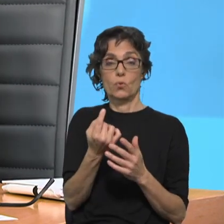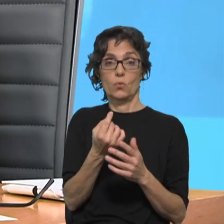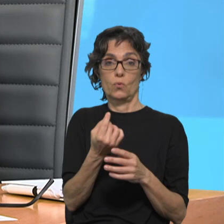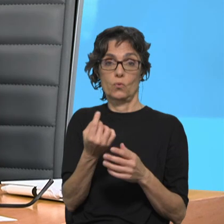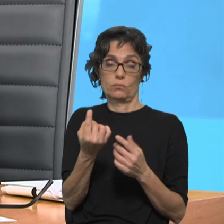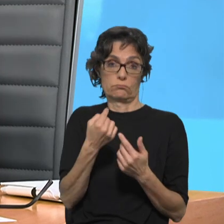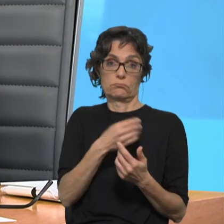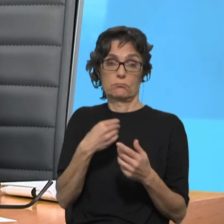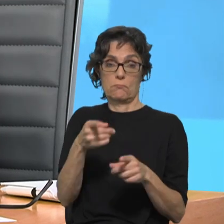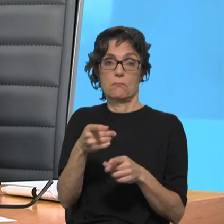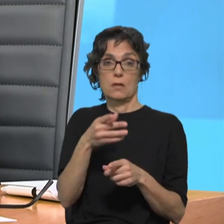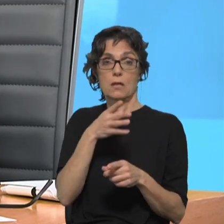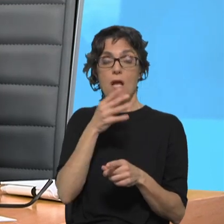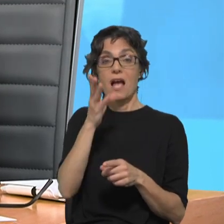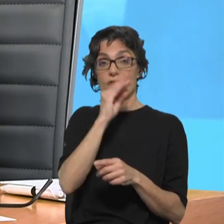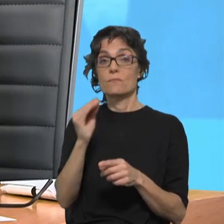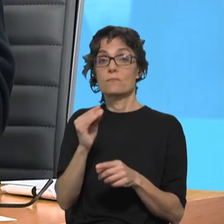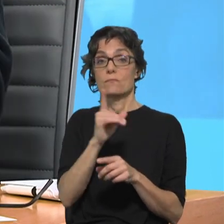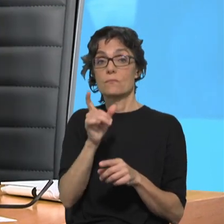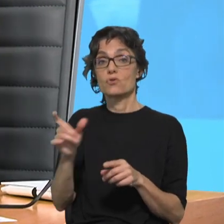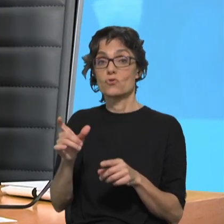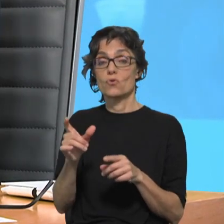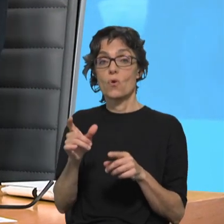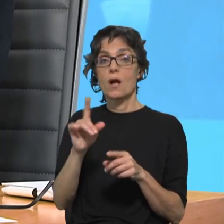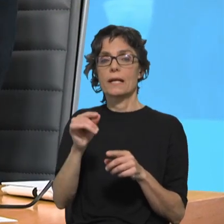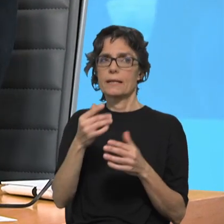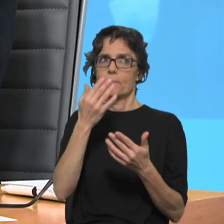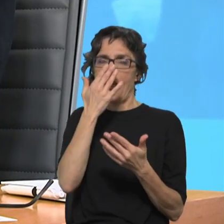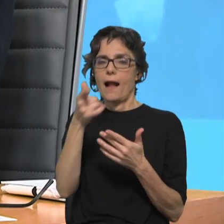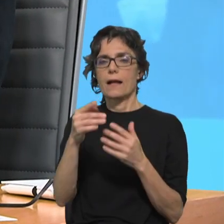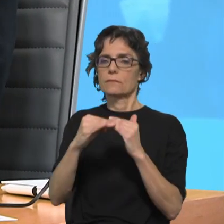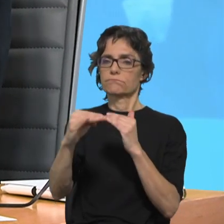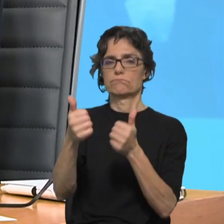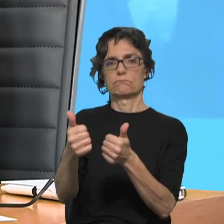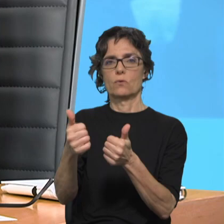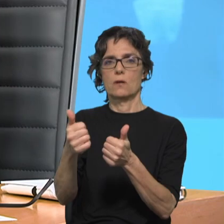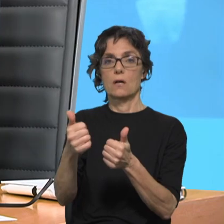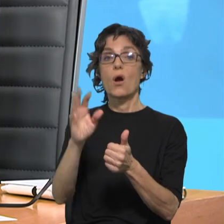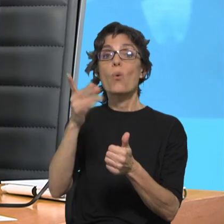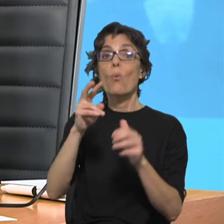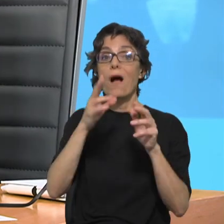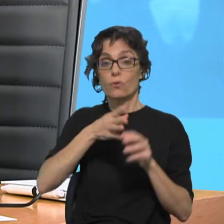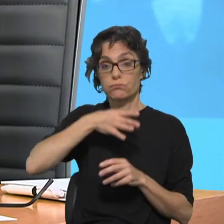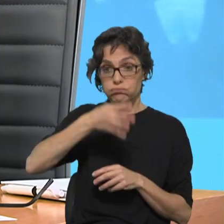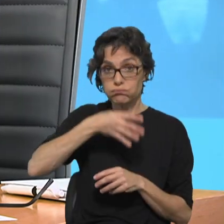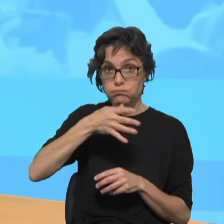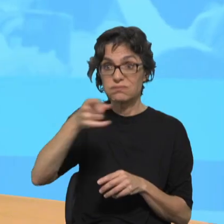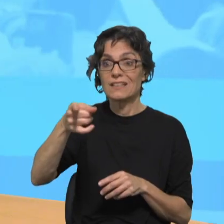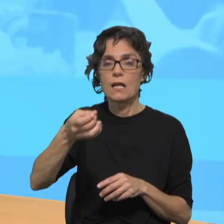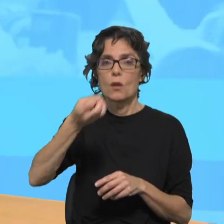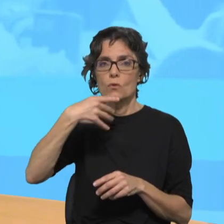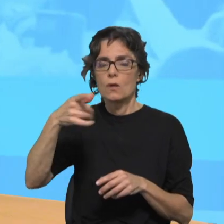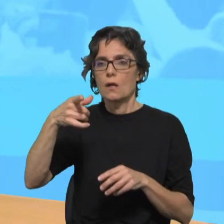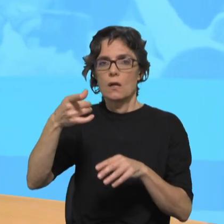mais ou menos estabilizadas, ao falar-se tanto deste assunto, as pessoas ficaram outra vez muito